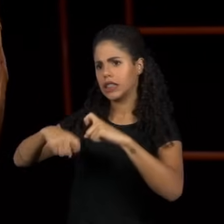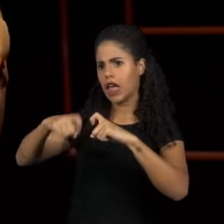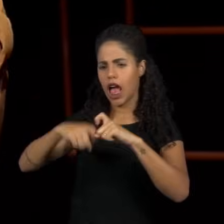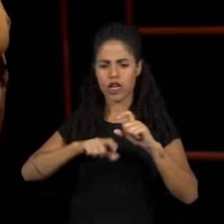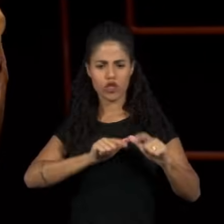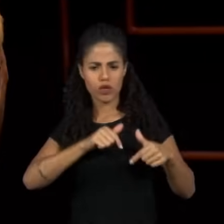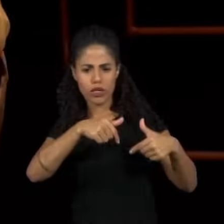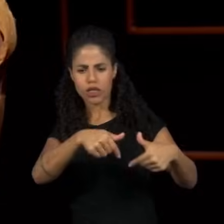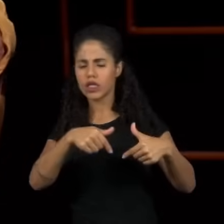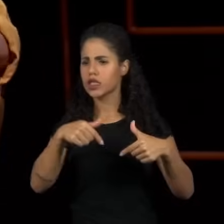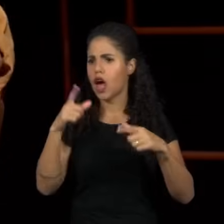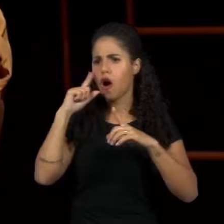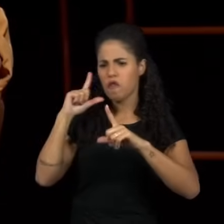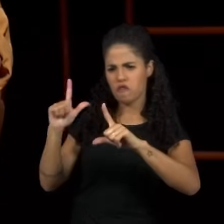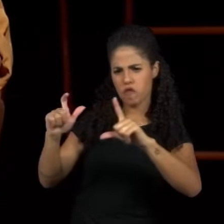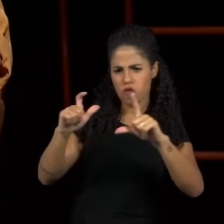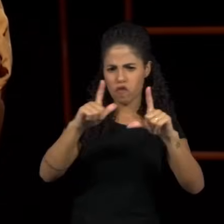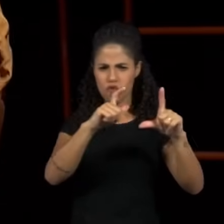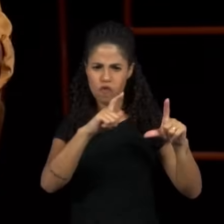lá,